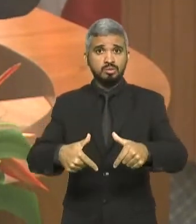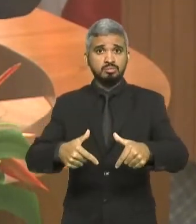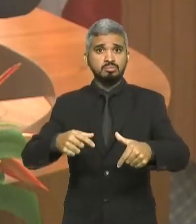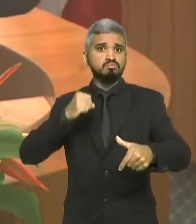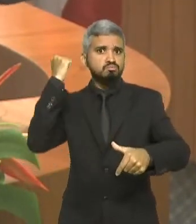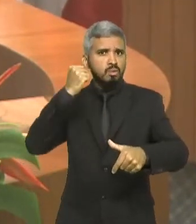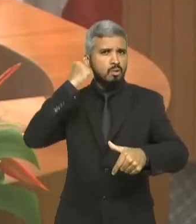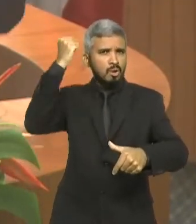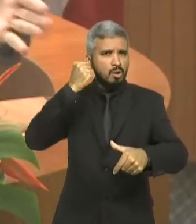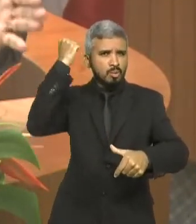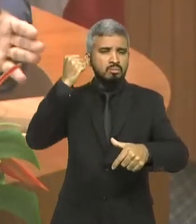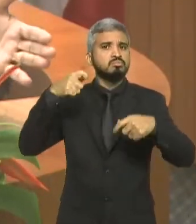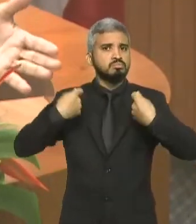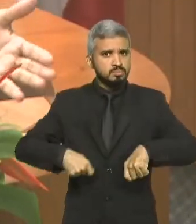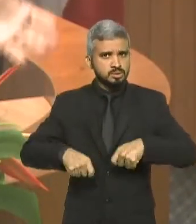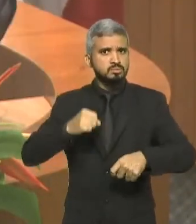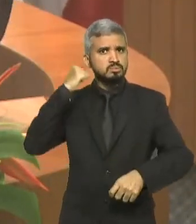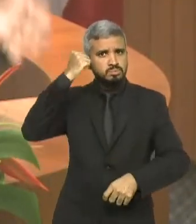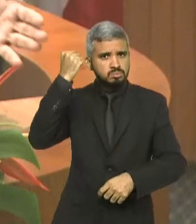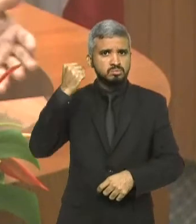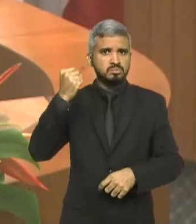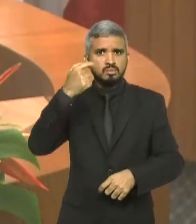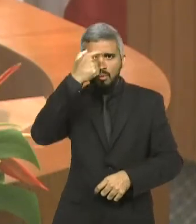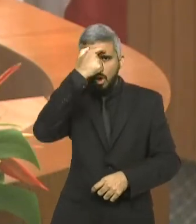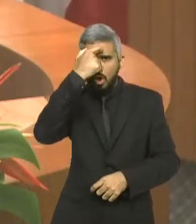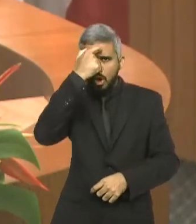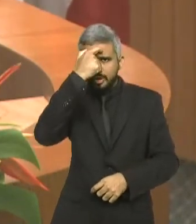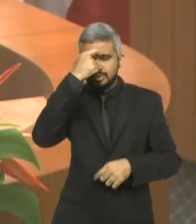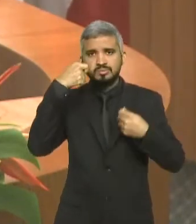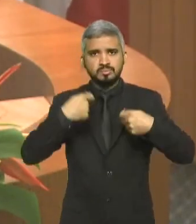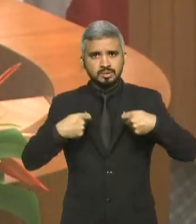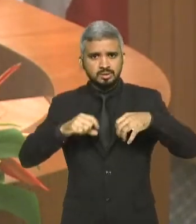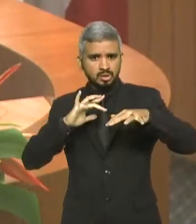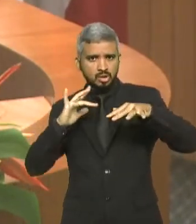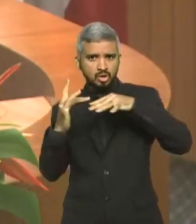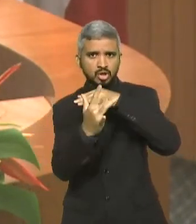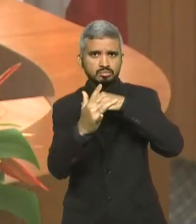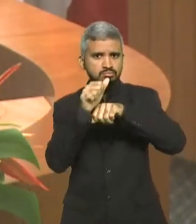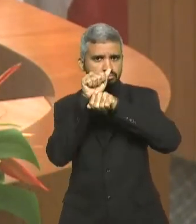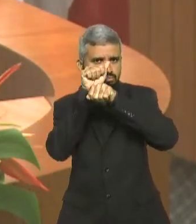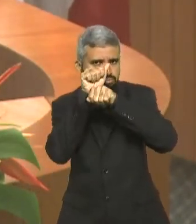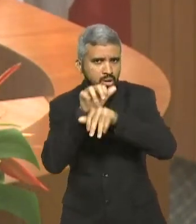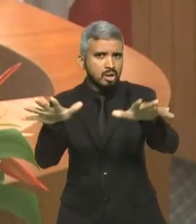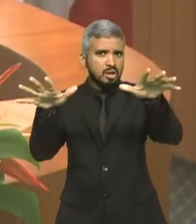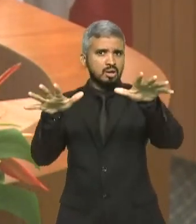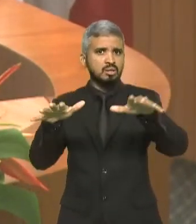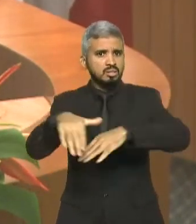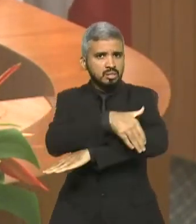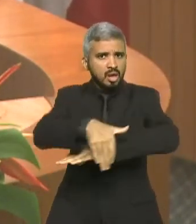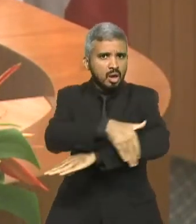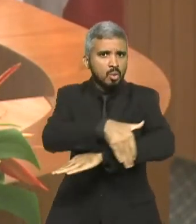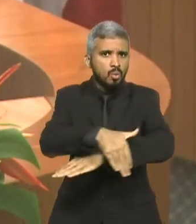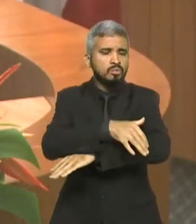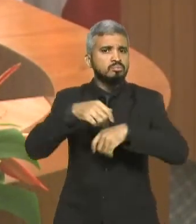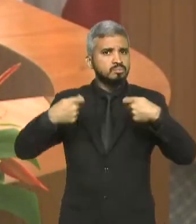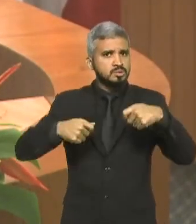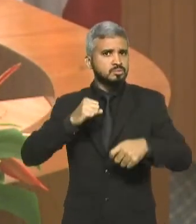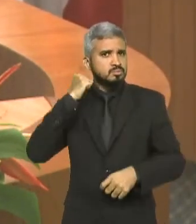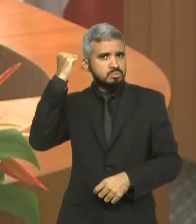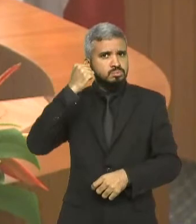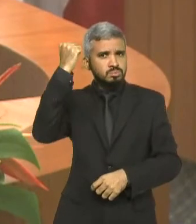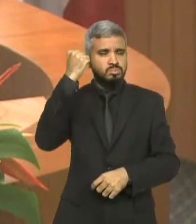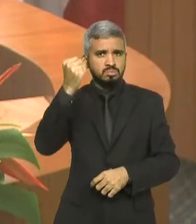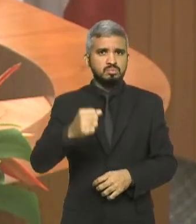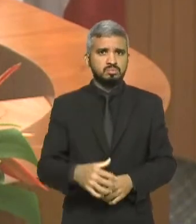na mobilização, na conscientização, nas redes sociais e nas ruas para conquistar os direitos. Um senador